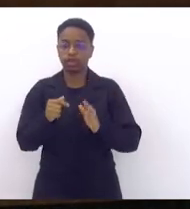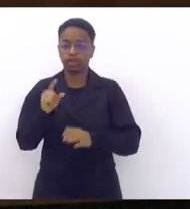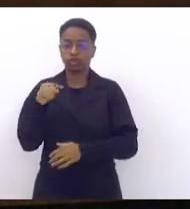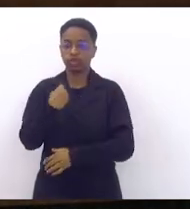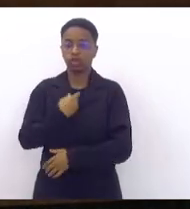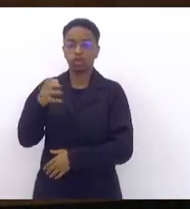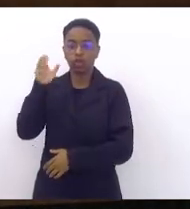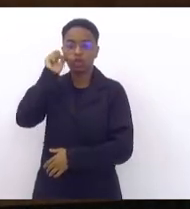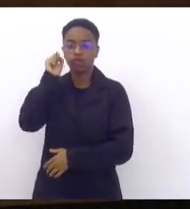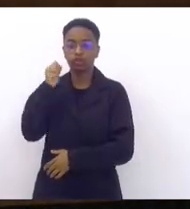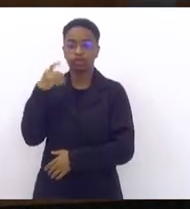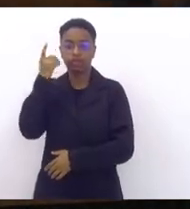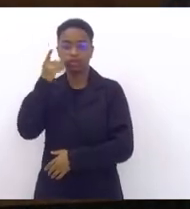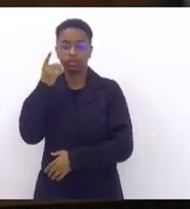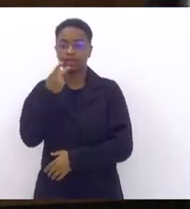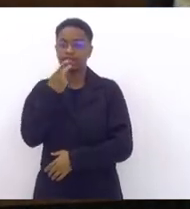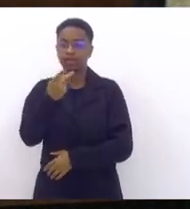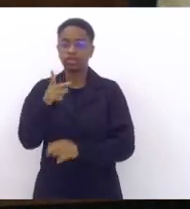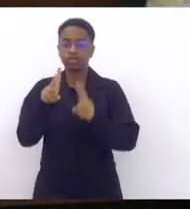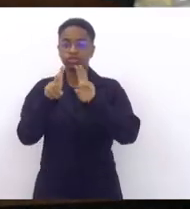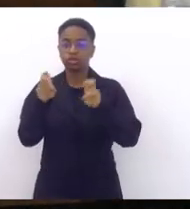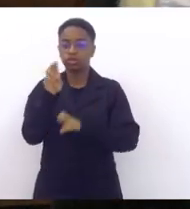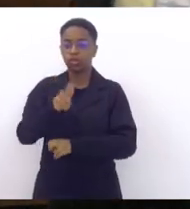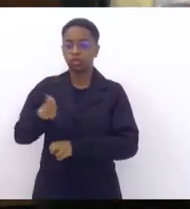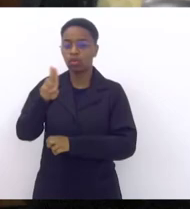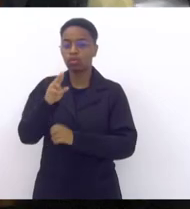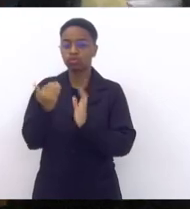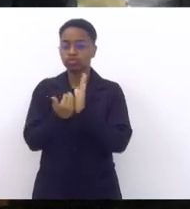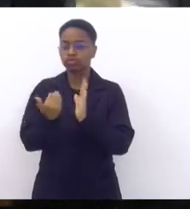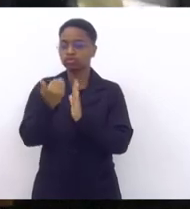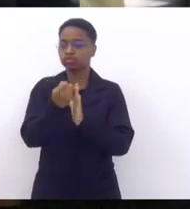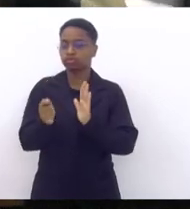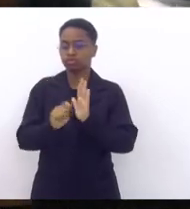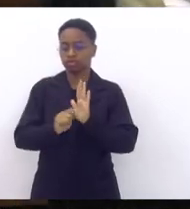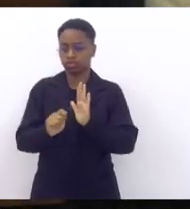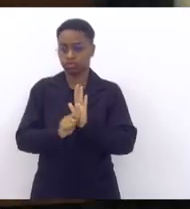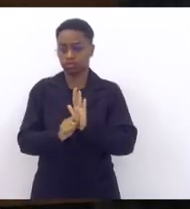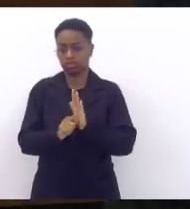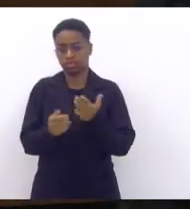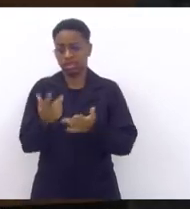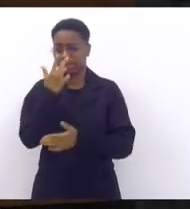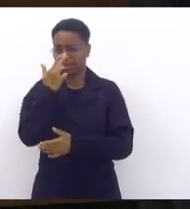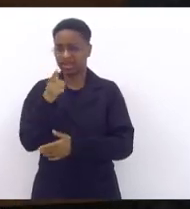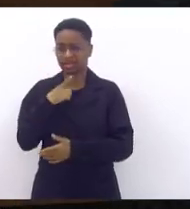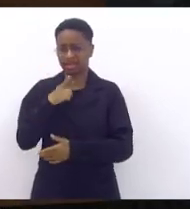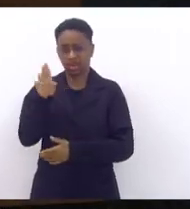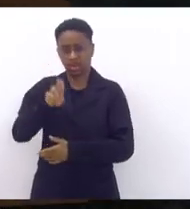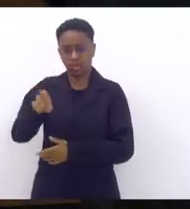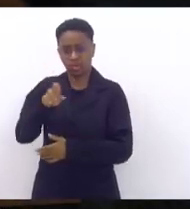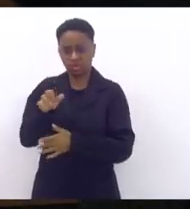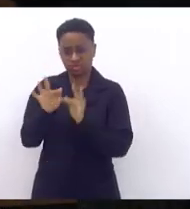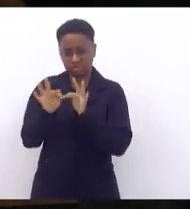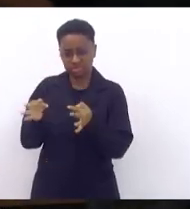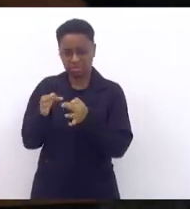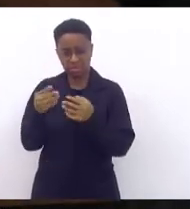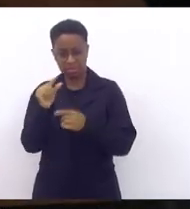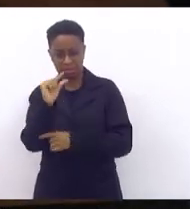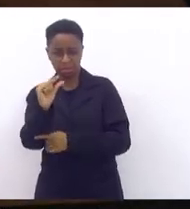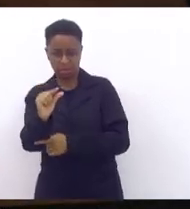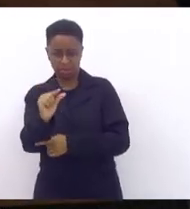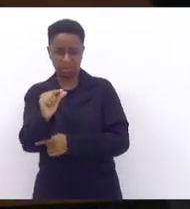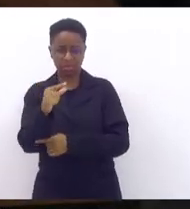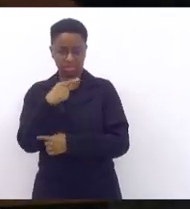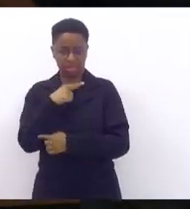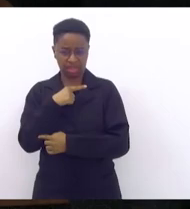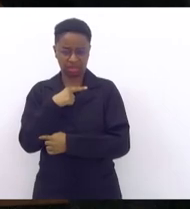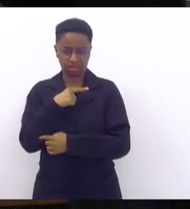antecede falando sobre o uso abusivo de droga, como se houvesse um uso recreativo, moderado, tranquilo,